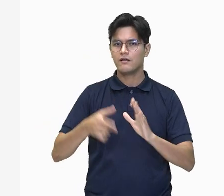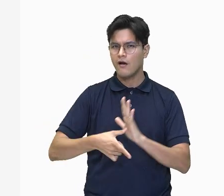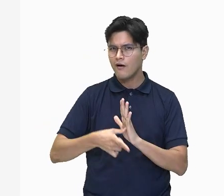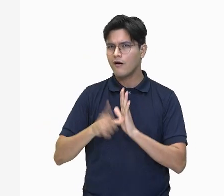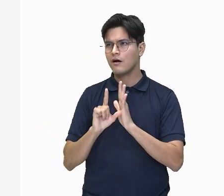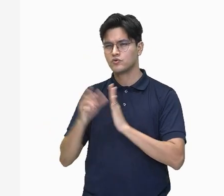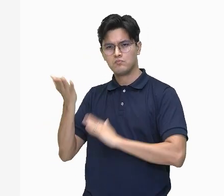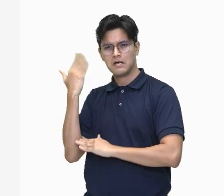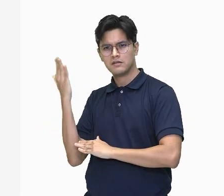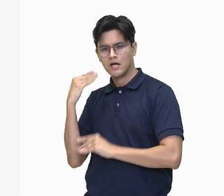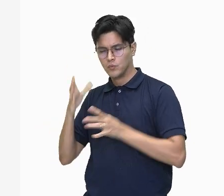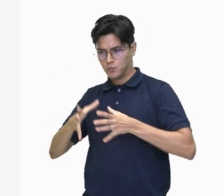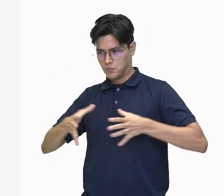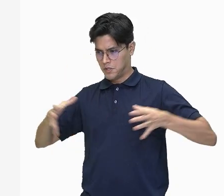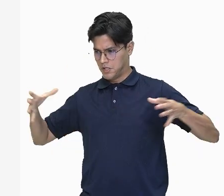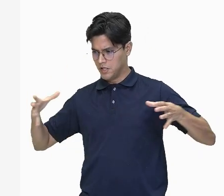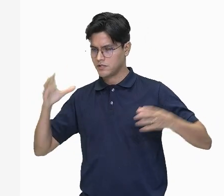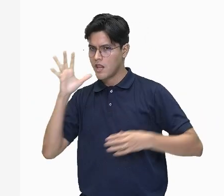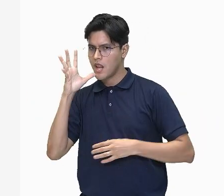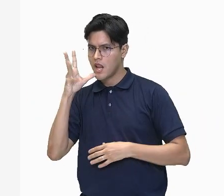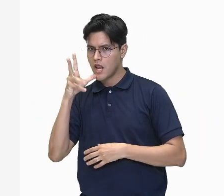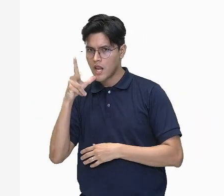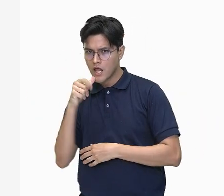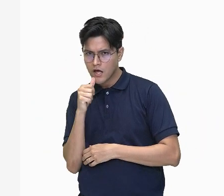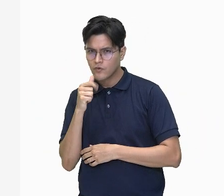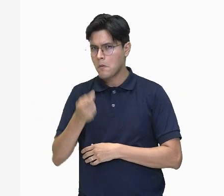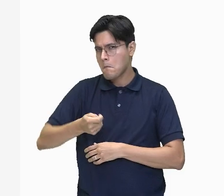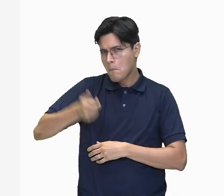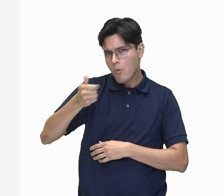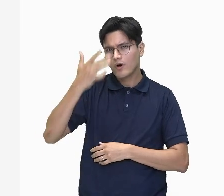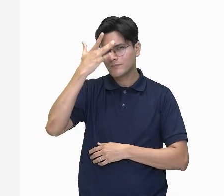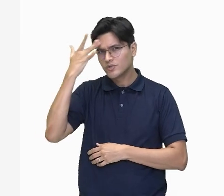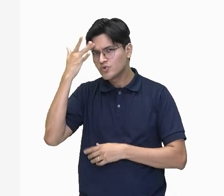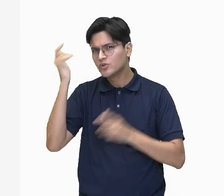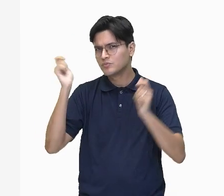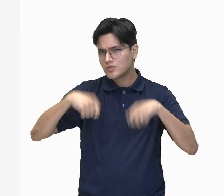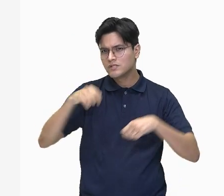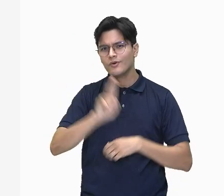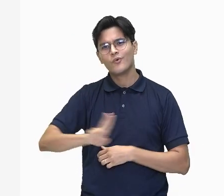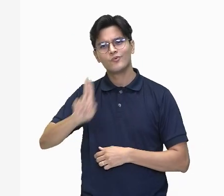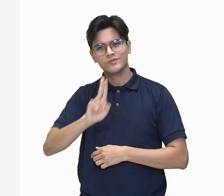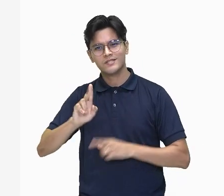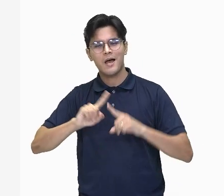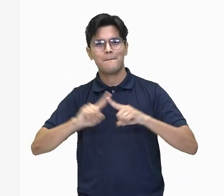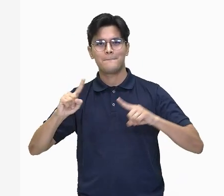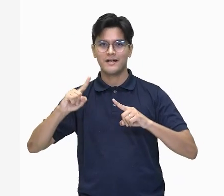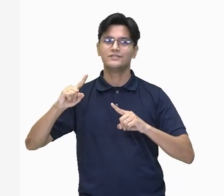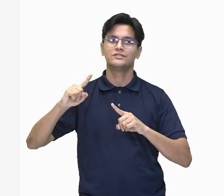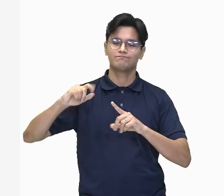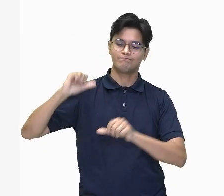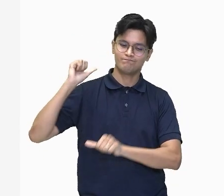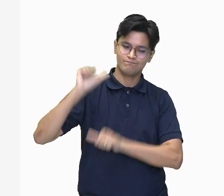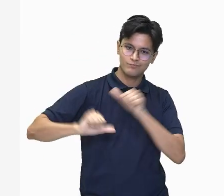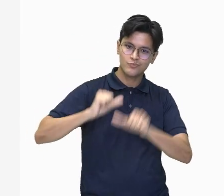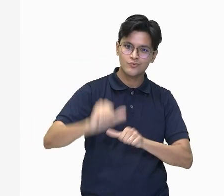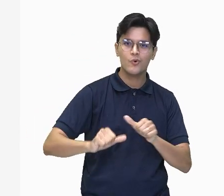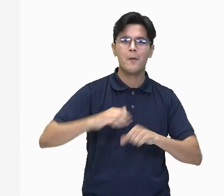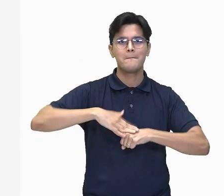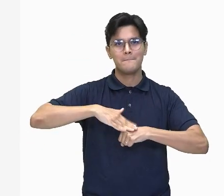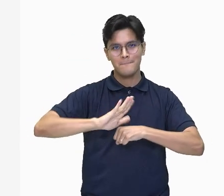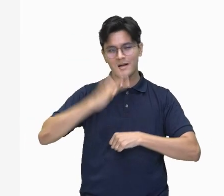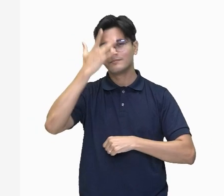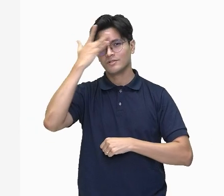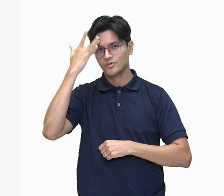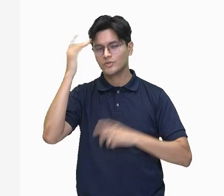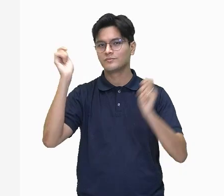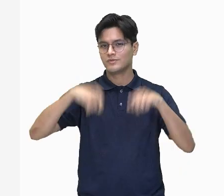e acessíveis a poucas pessoas se tornaram cada vez mais compactos, eficientes e populares. Da indústria ao